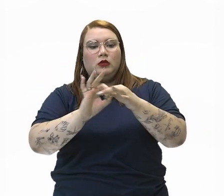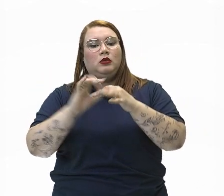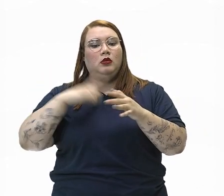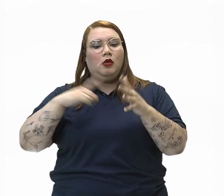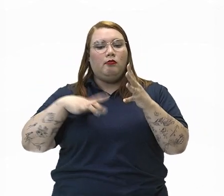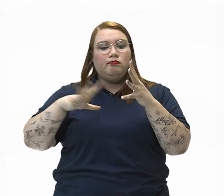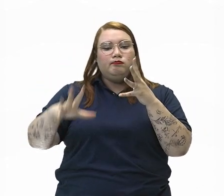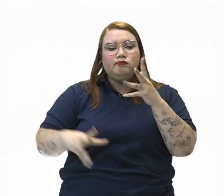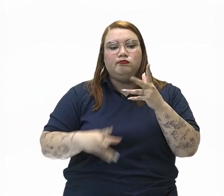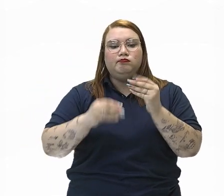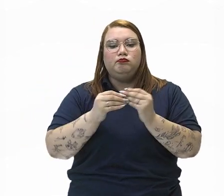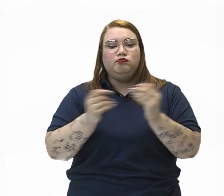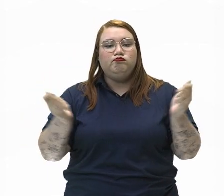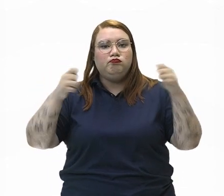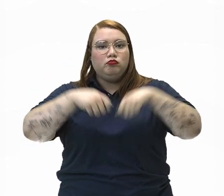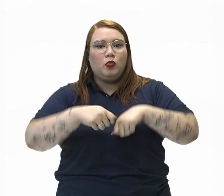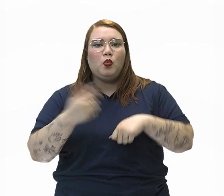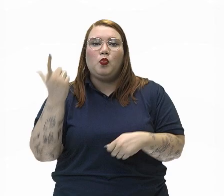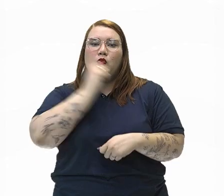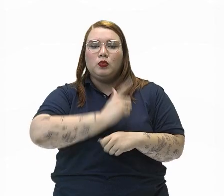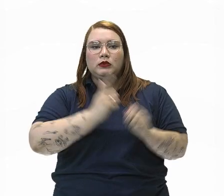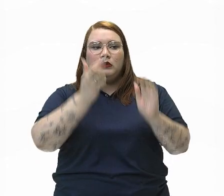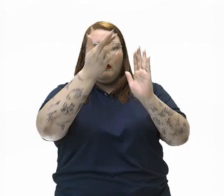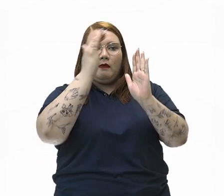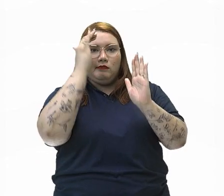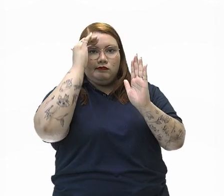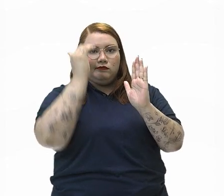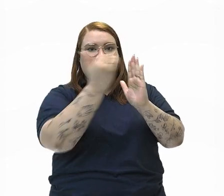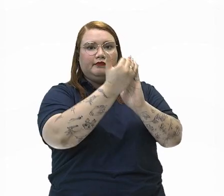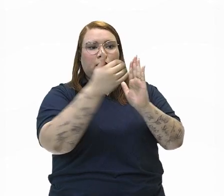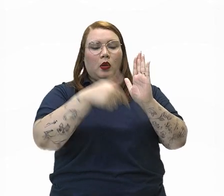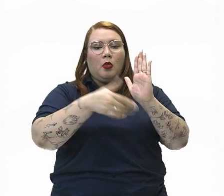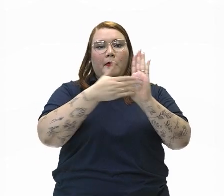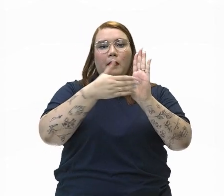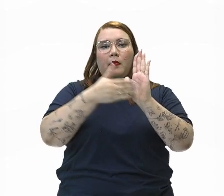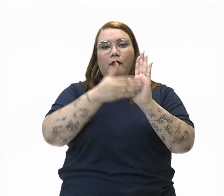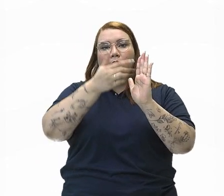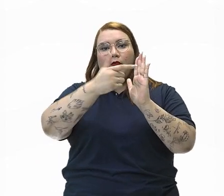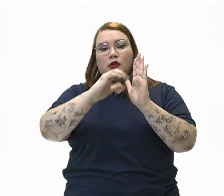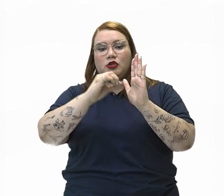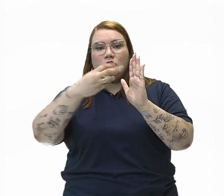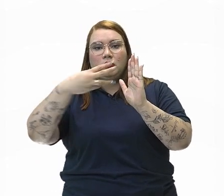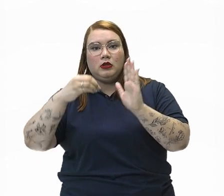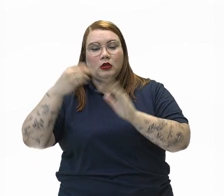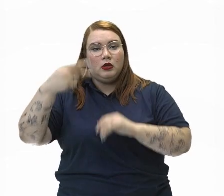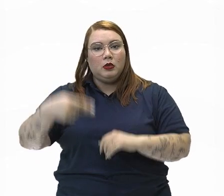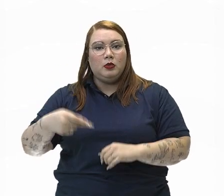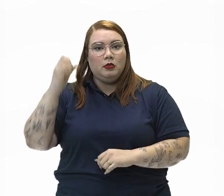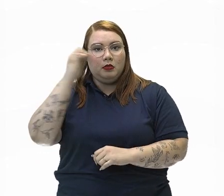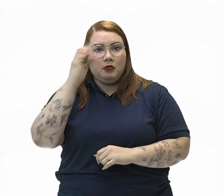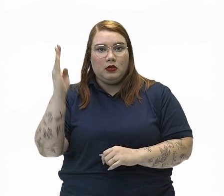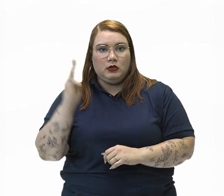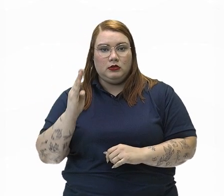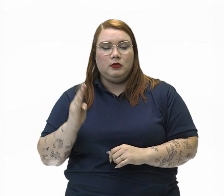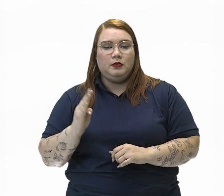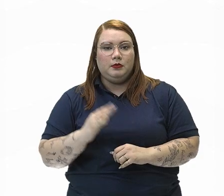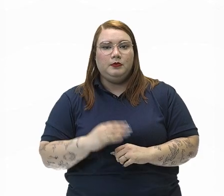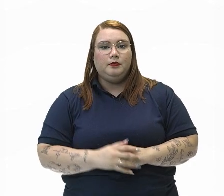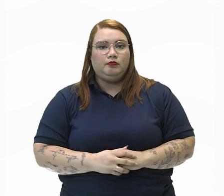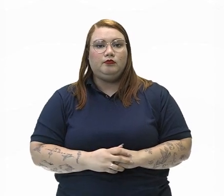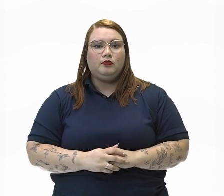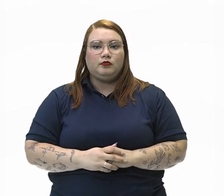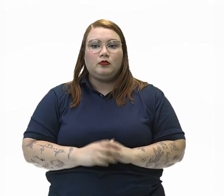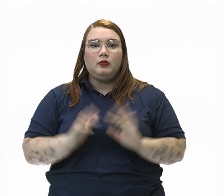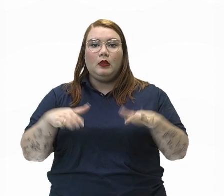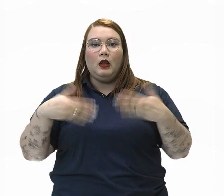possamos atingir a Agenda 2030 no Brasil. Então, a gente vai observar no decorrer da nossa